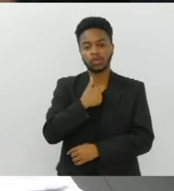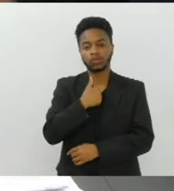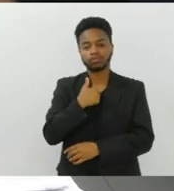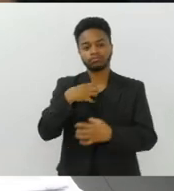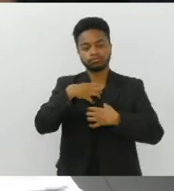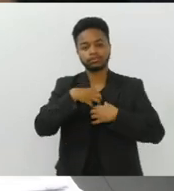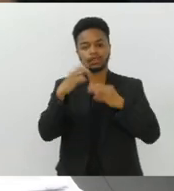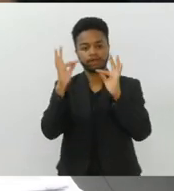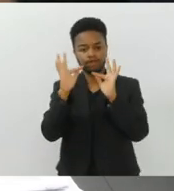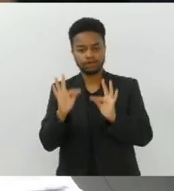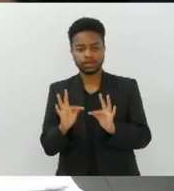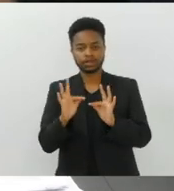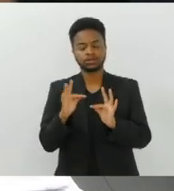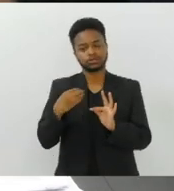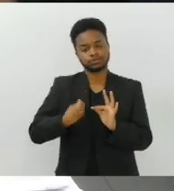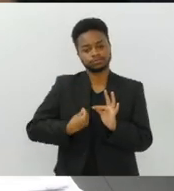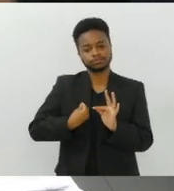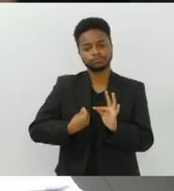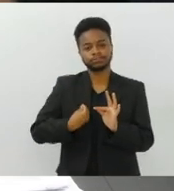catolicidade que me permito viver,